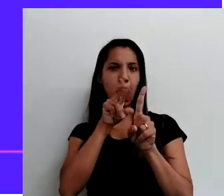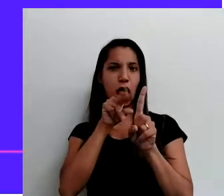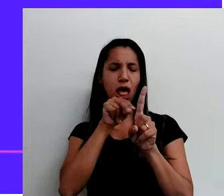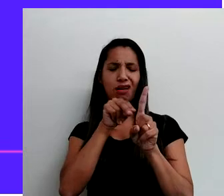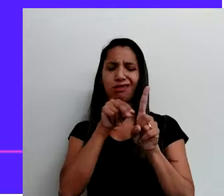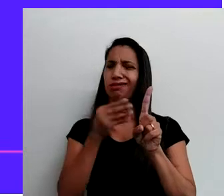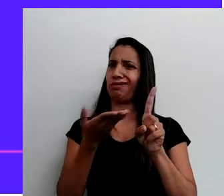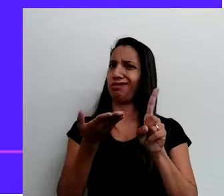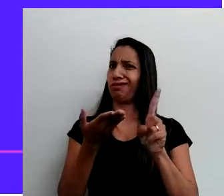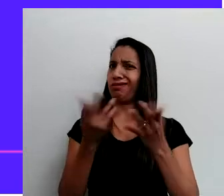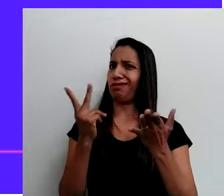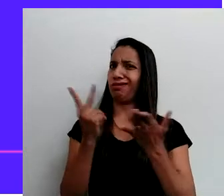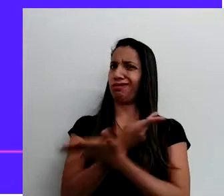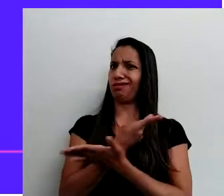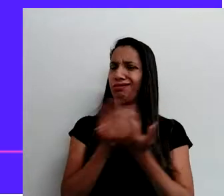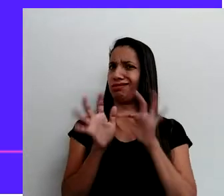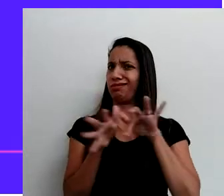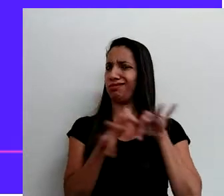precisa